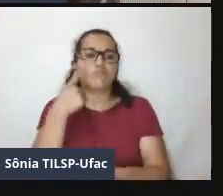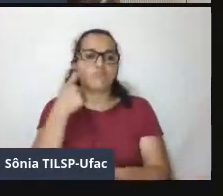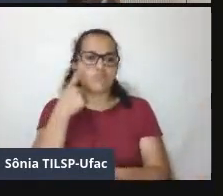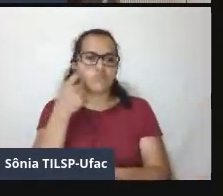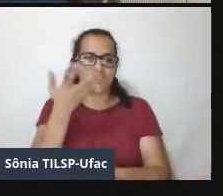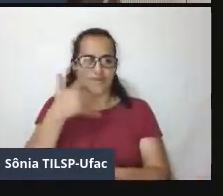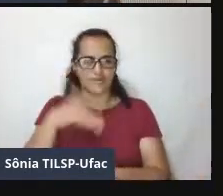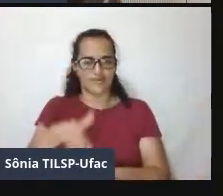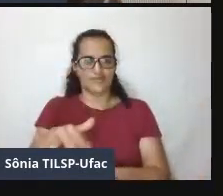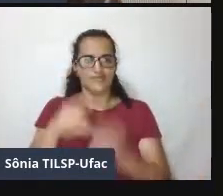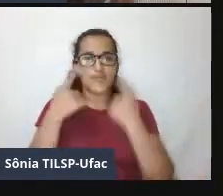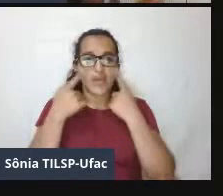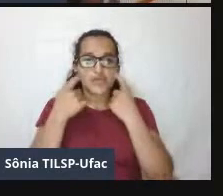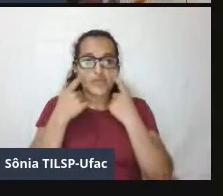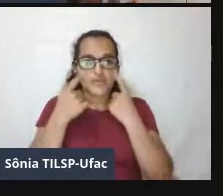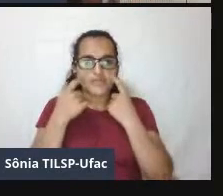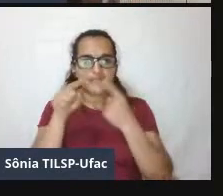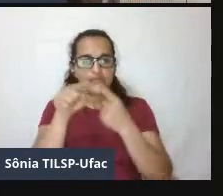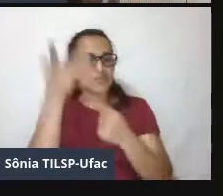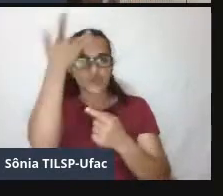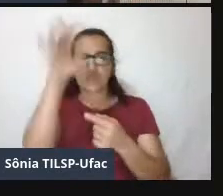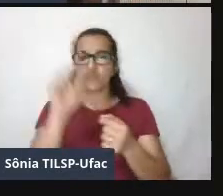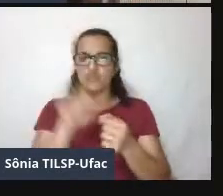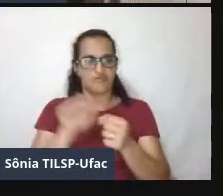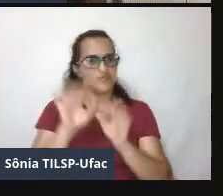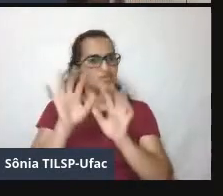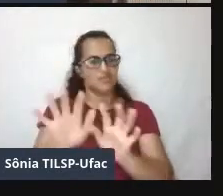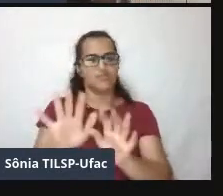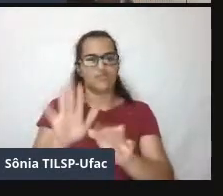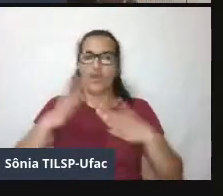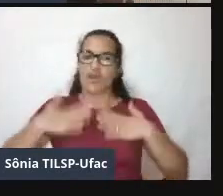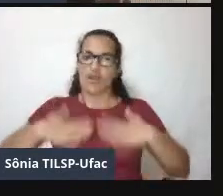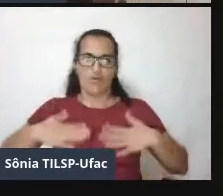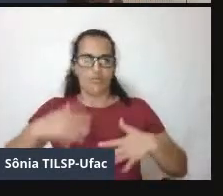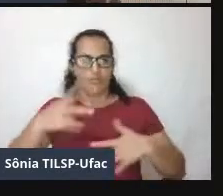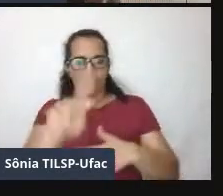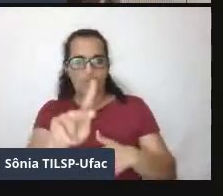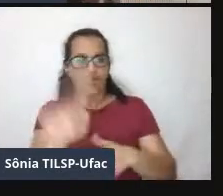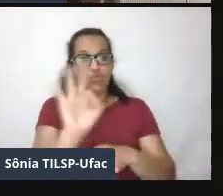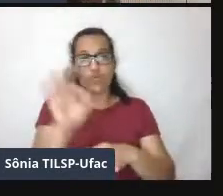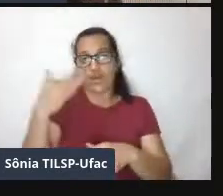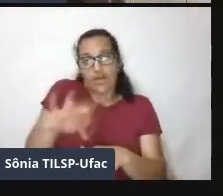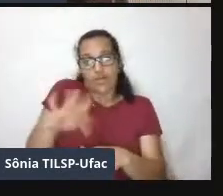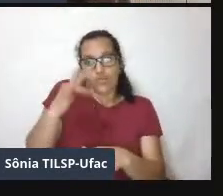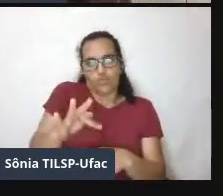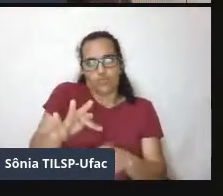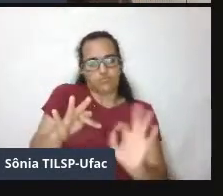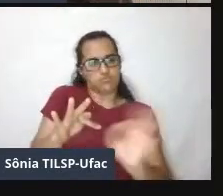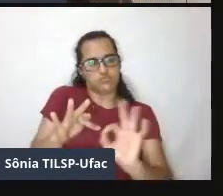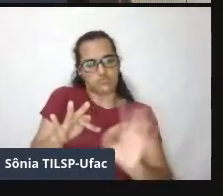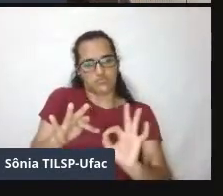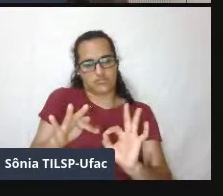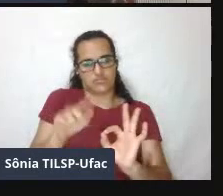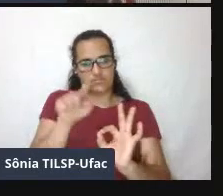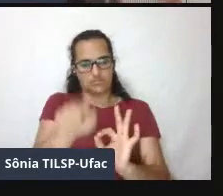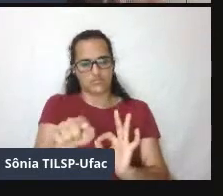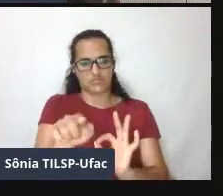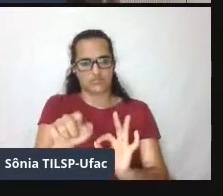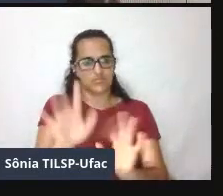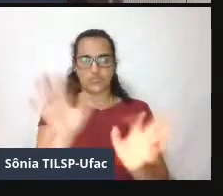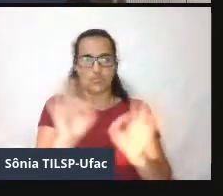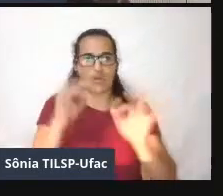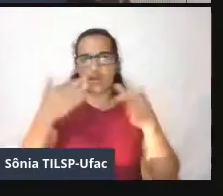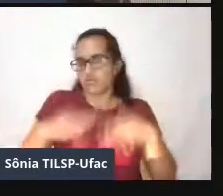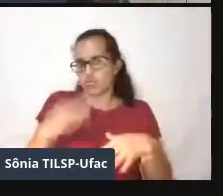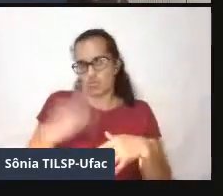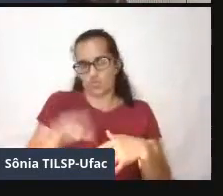E a gente não sabia o que fazer para tranquilizar ela. Não é uma questão de dor. Ela não disse que estava com algum desgaste. Ela não